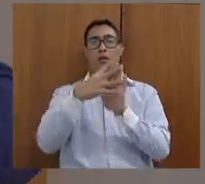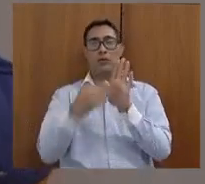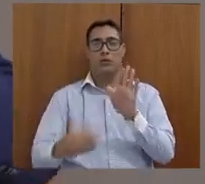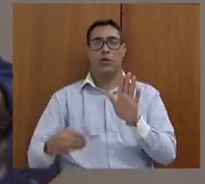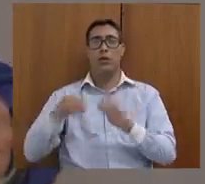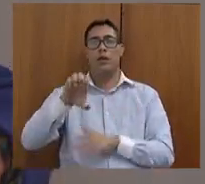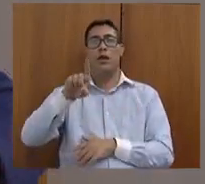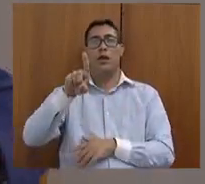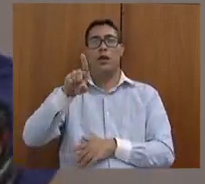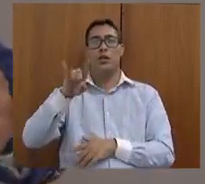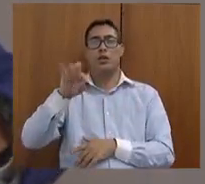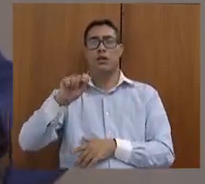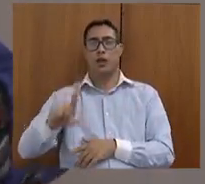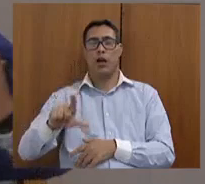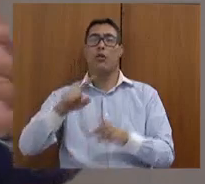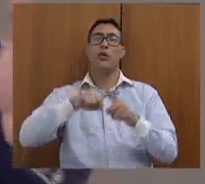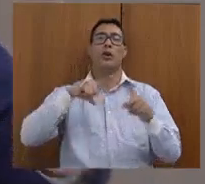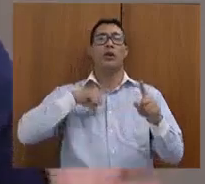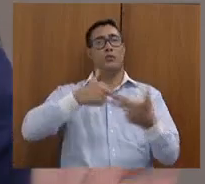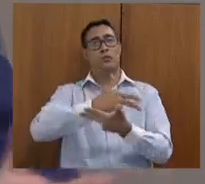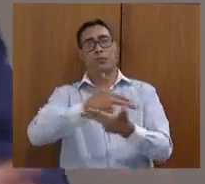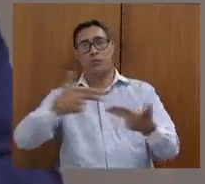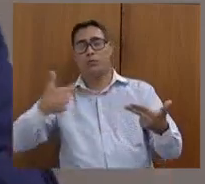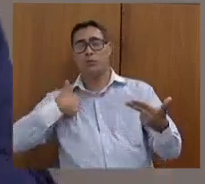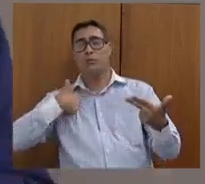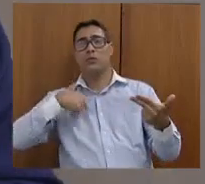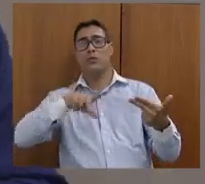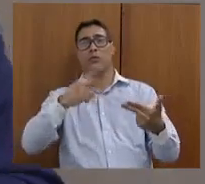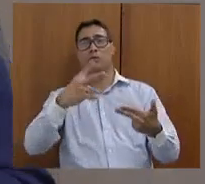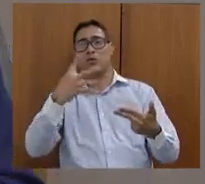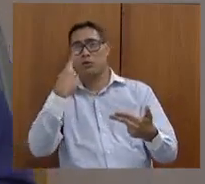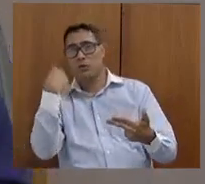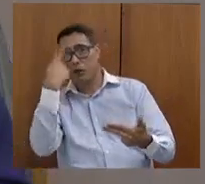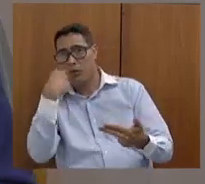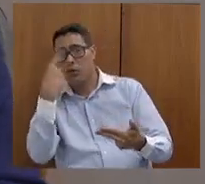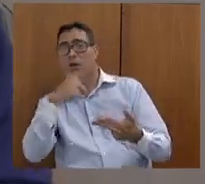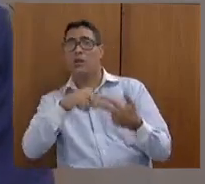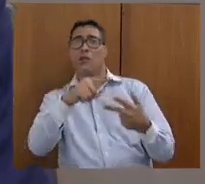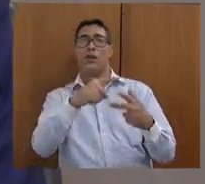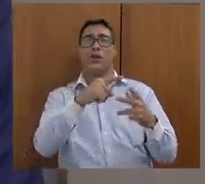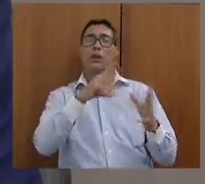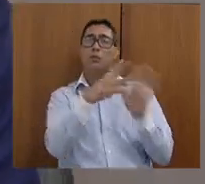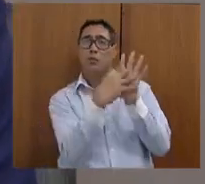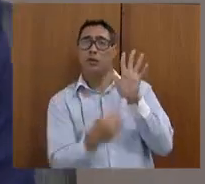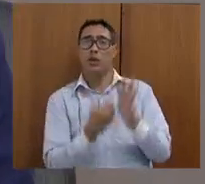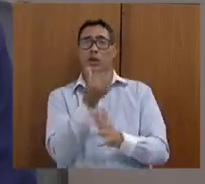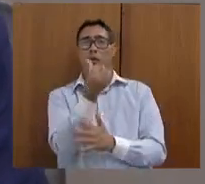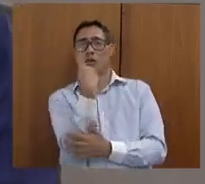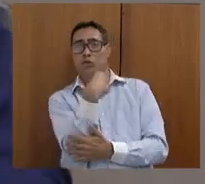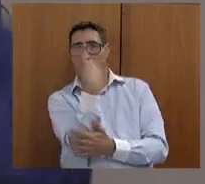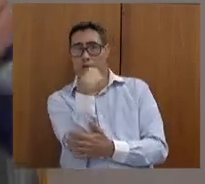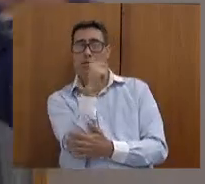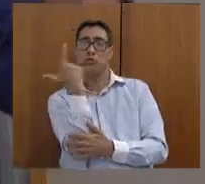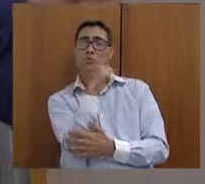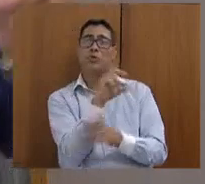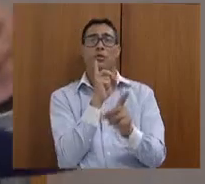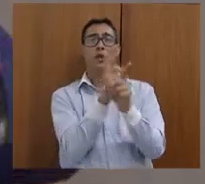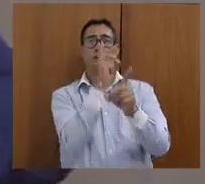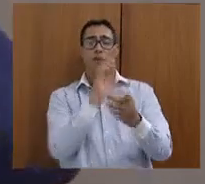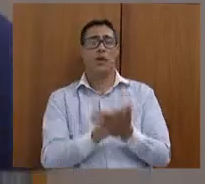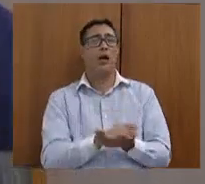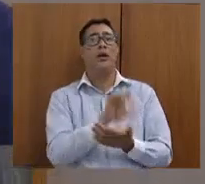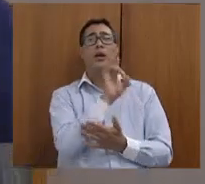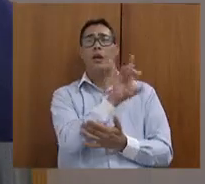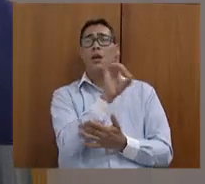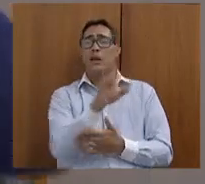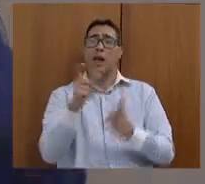de três ó de três dias que demora fica 24 horas passamos por esse modelo de 6 horas nós estamos conseguindo identificar em cada local